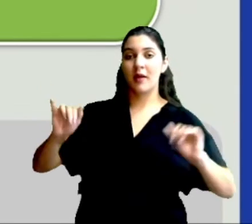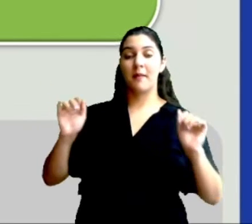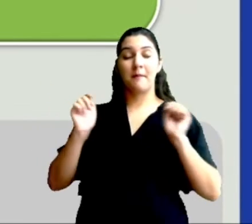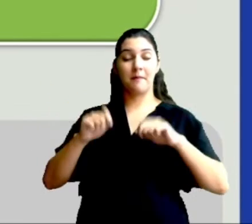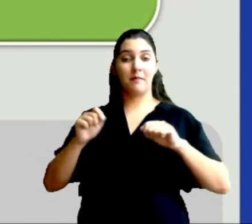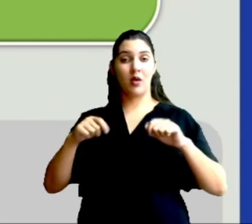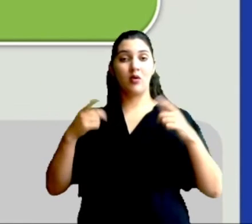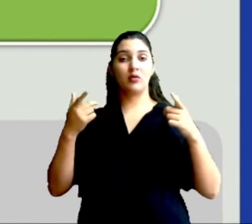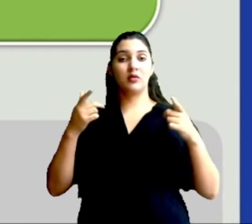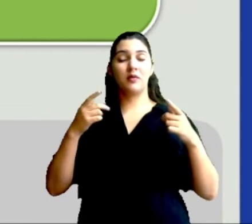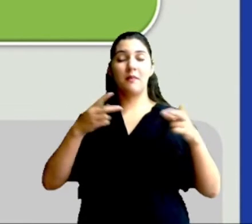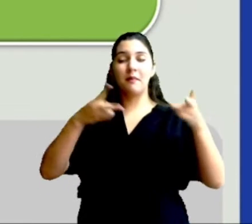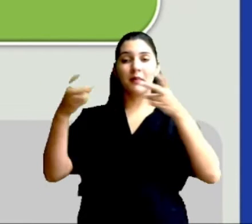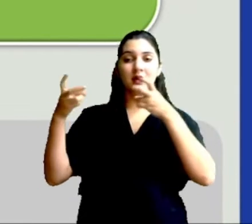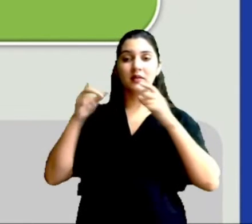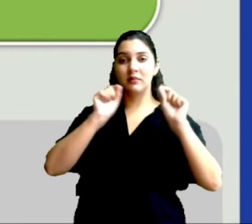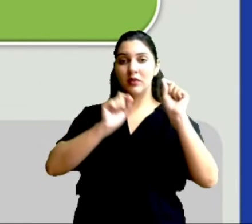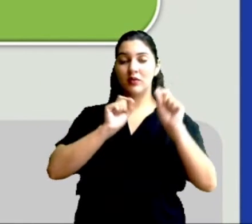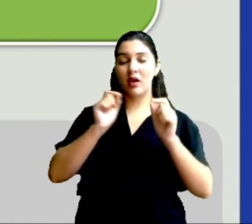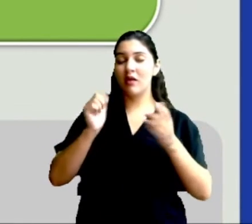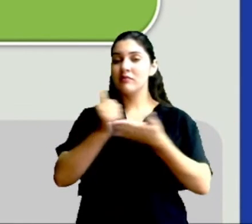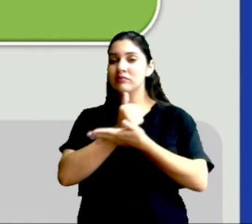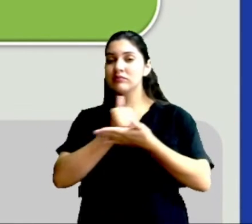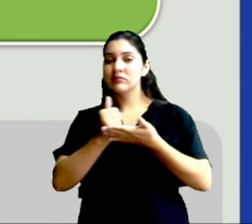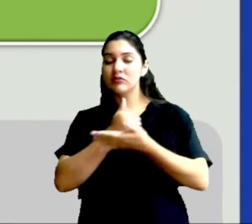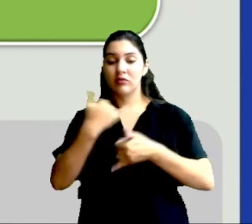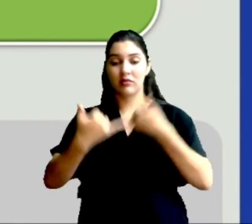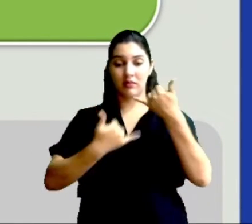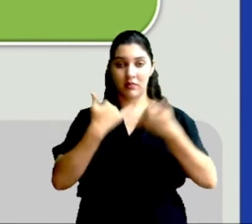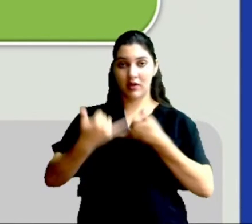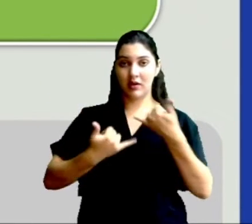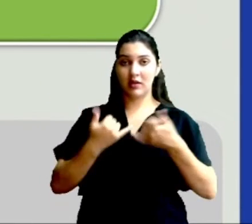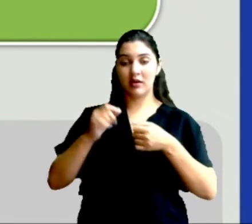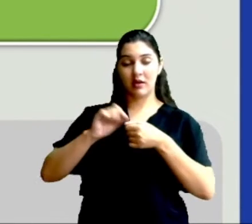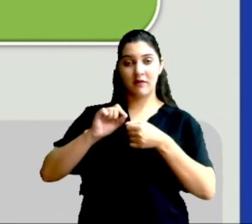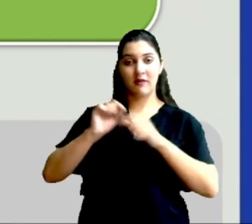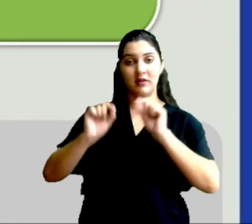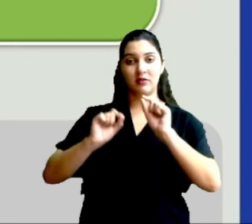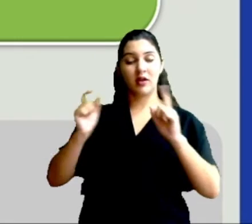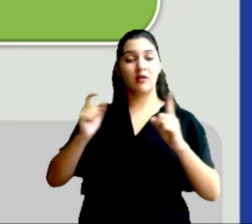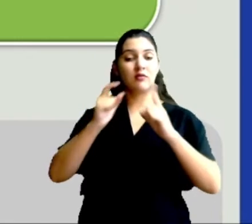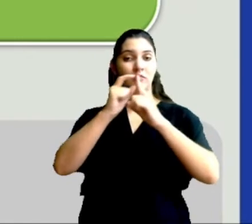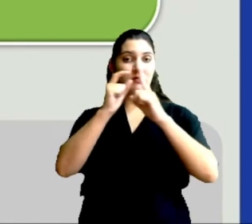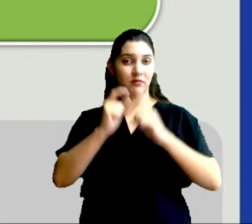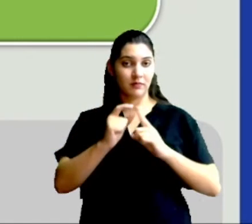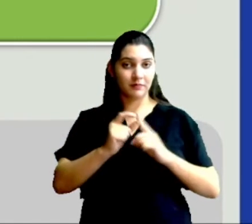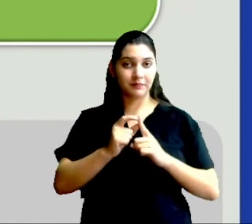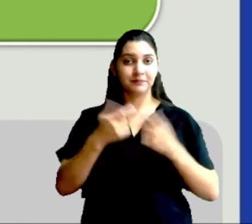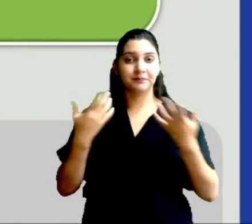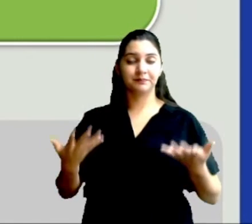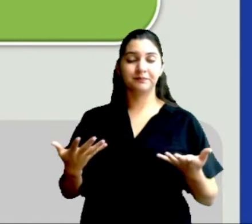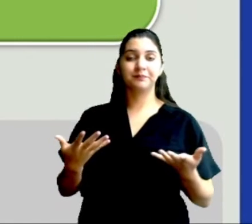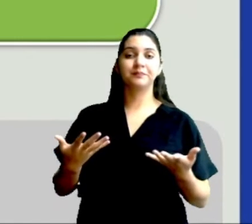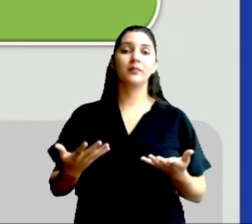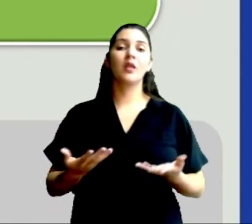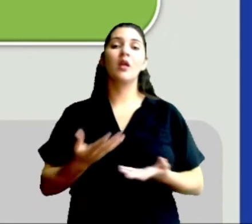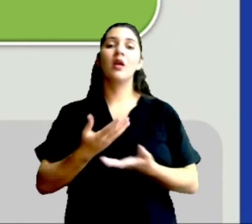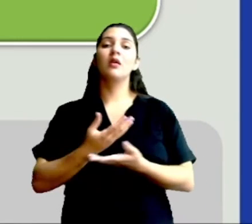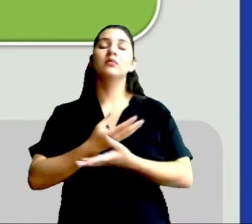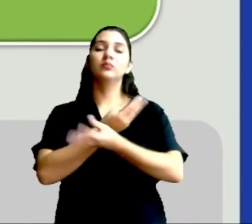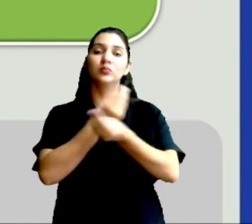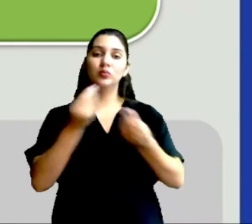pode notar esse jogo aí, essa brincadeira que eles fazem também com as palavras. Então,